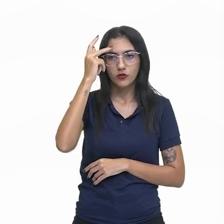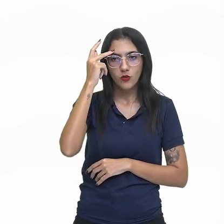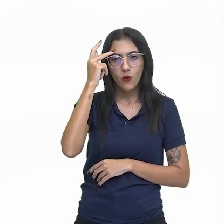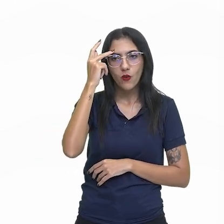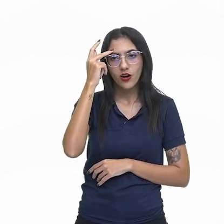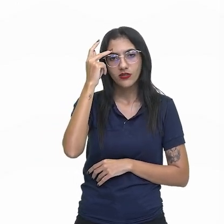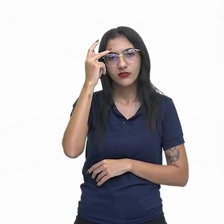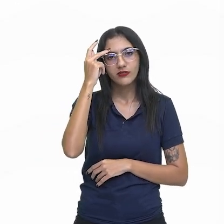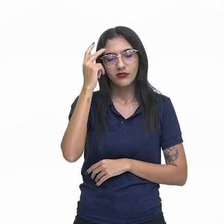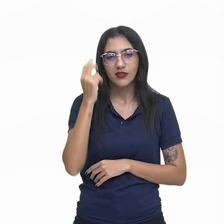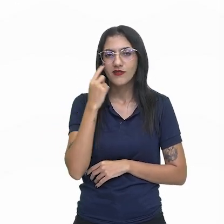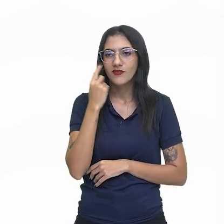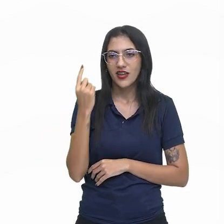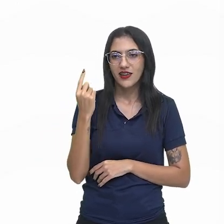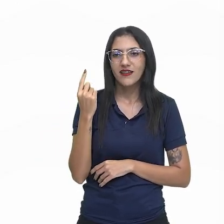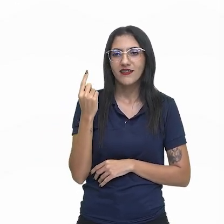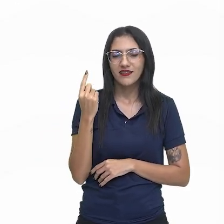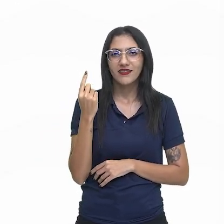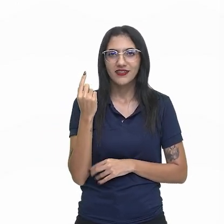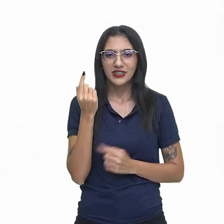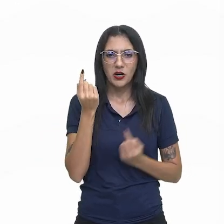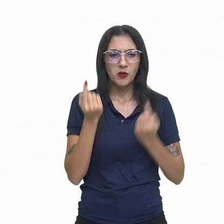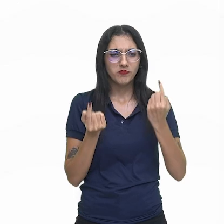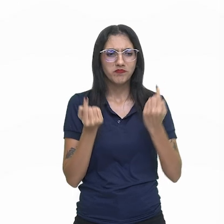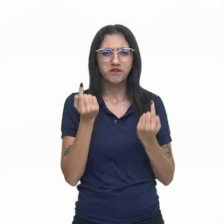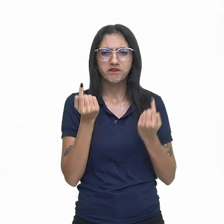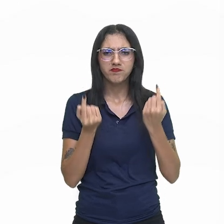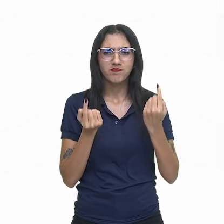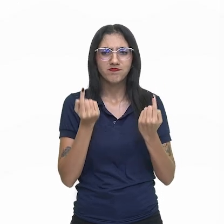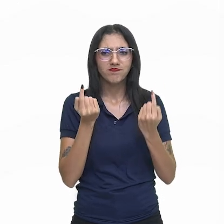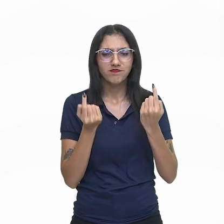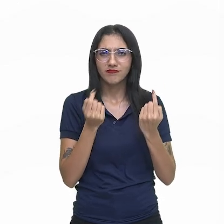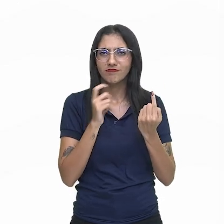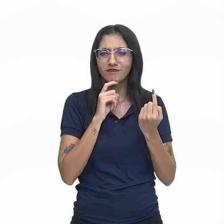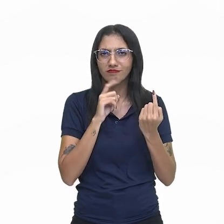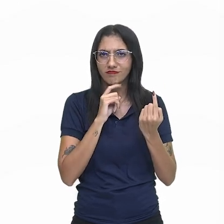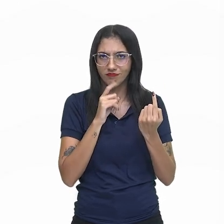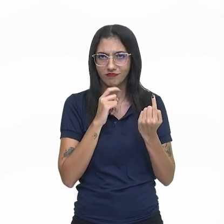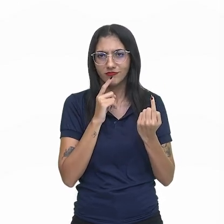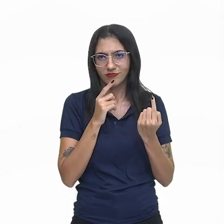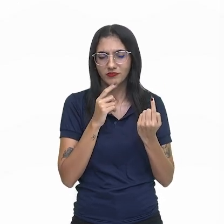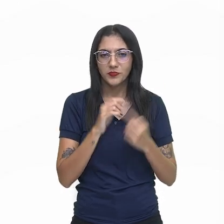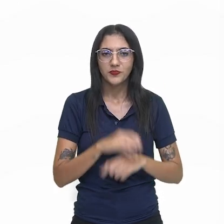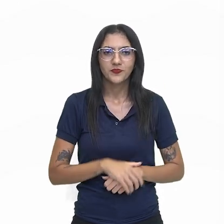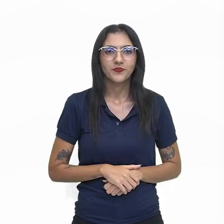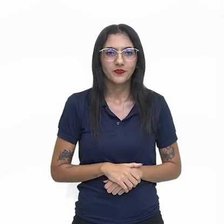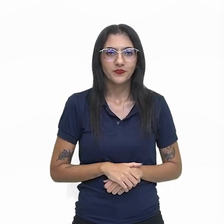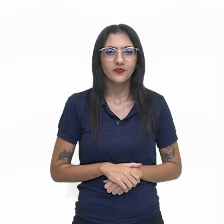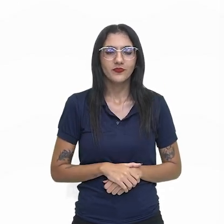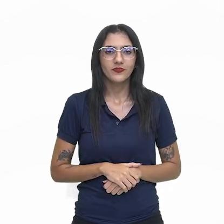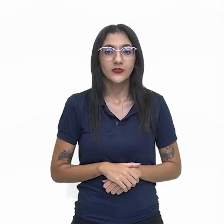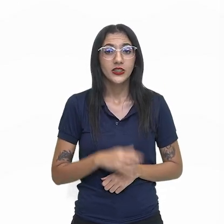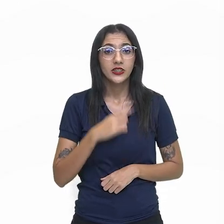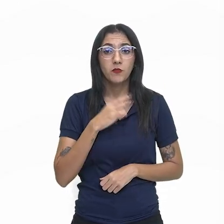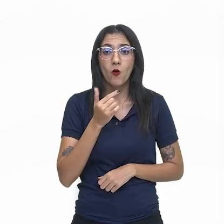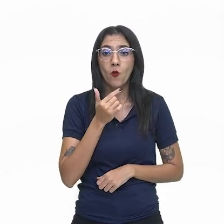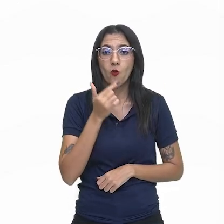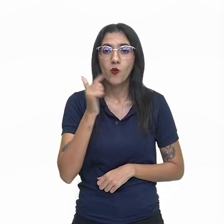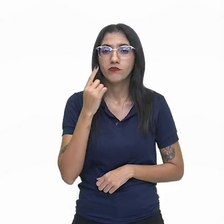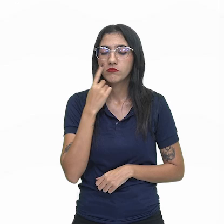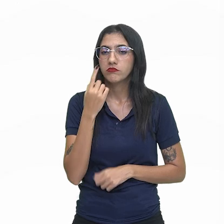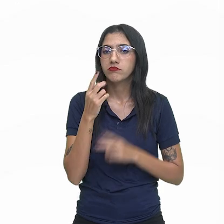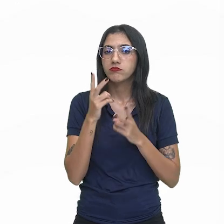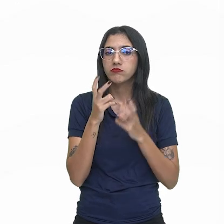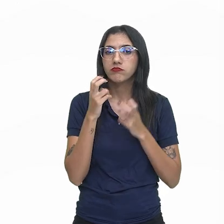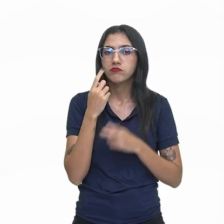fica. Eu fico, tu ficas, ele fica. Tem outra ideia aqui quando ele diz,